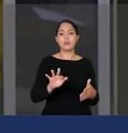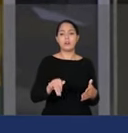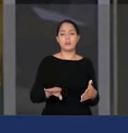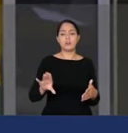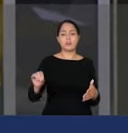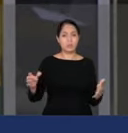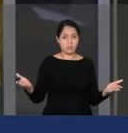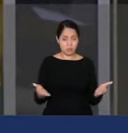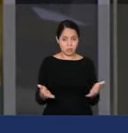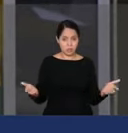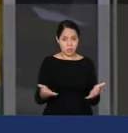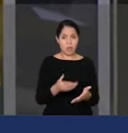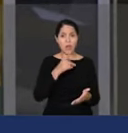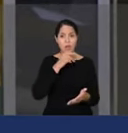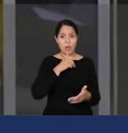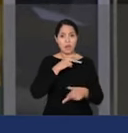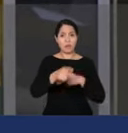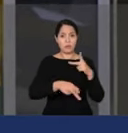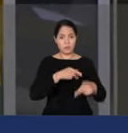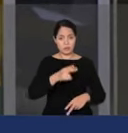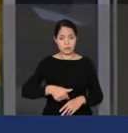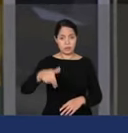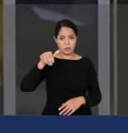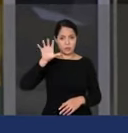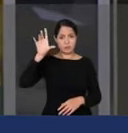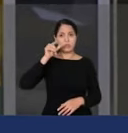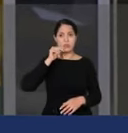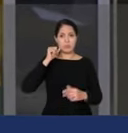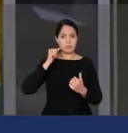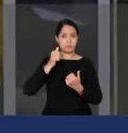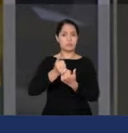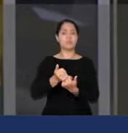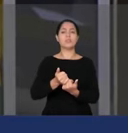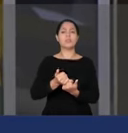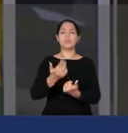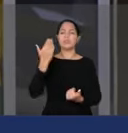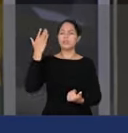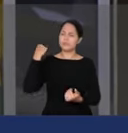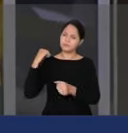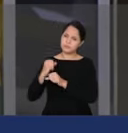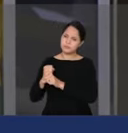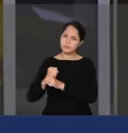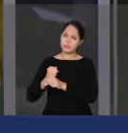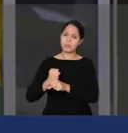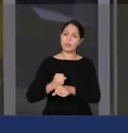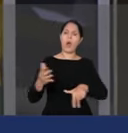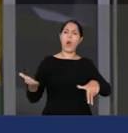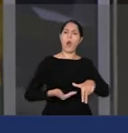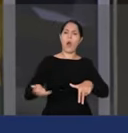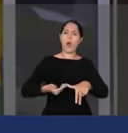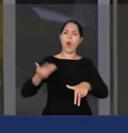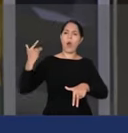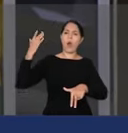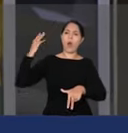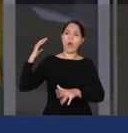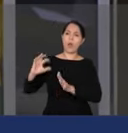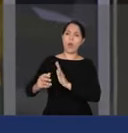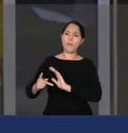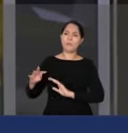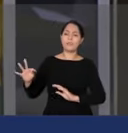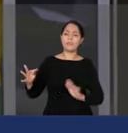durante anos foi alvo de corrupção, de subfaturamento e que envergonhou o